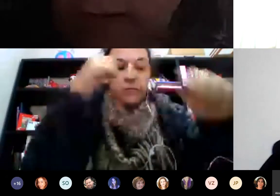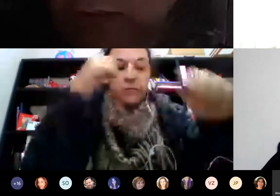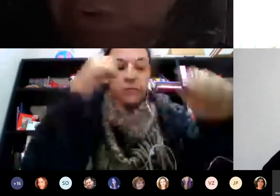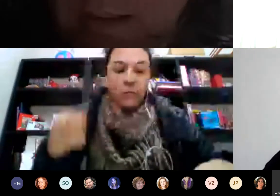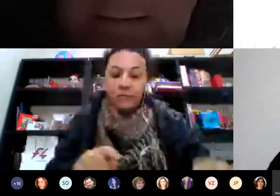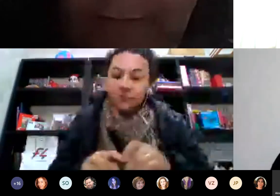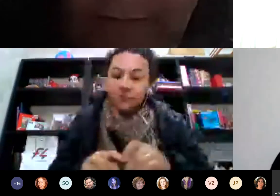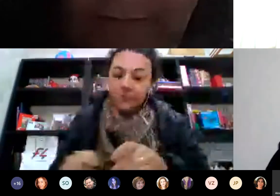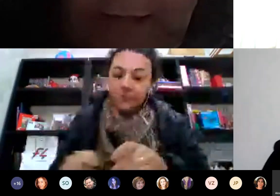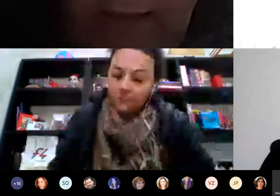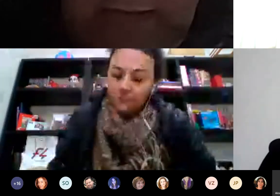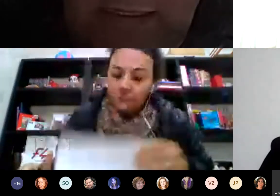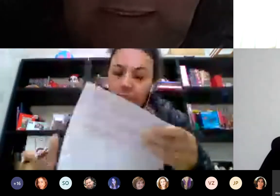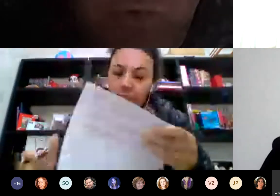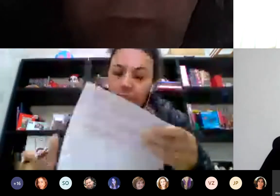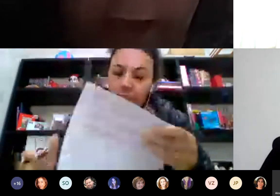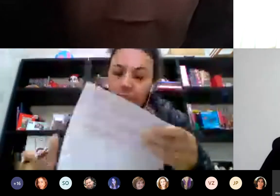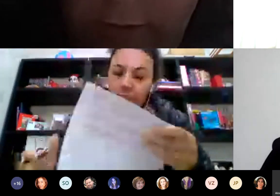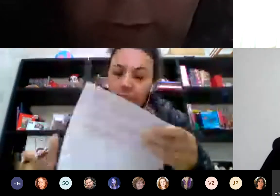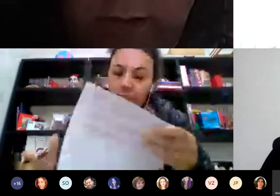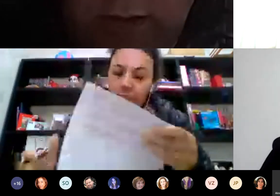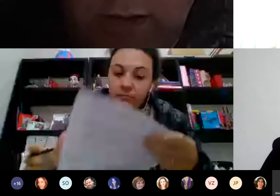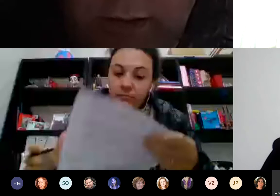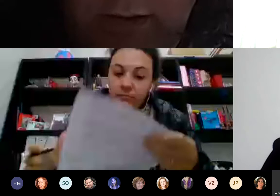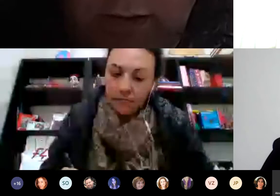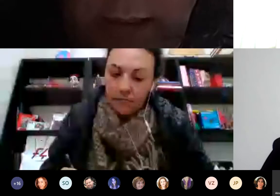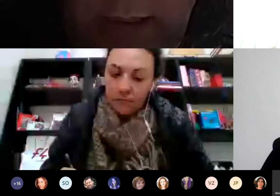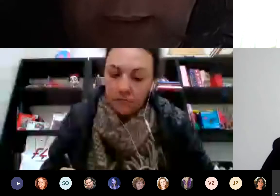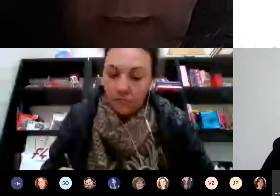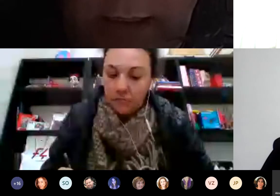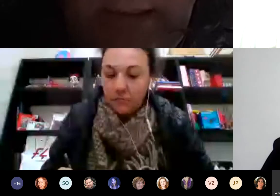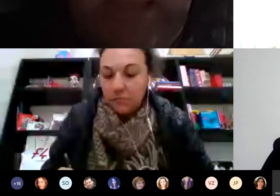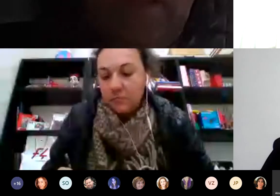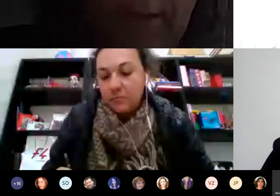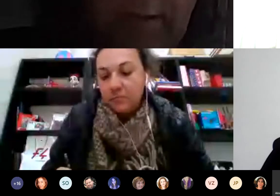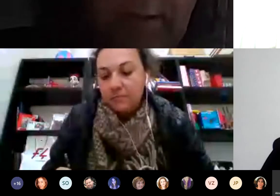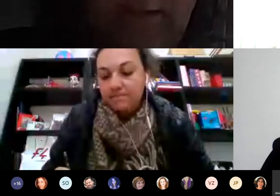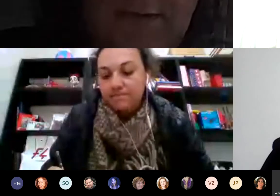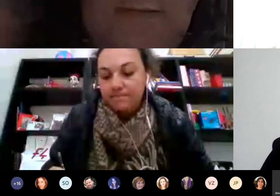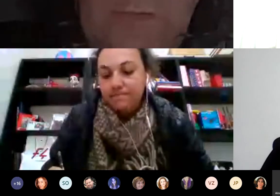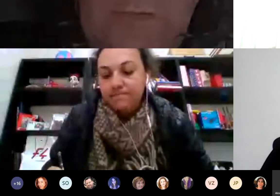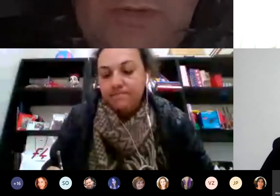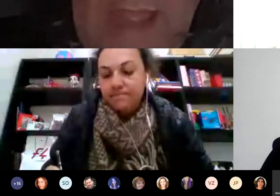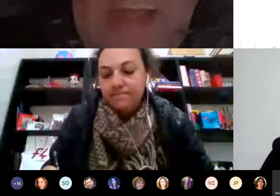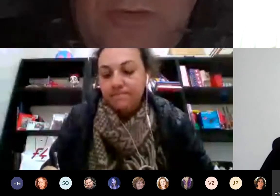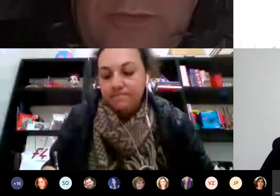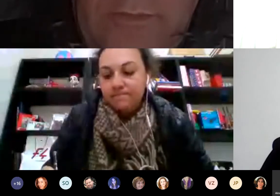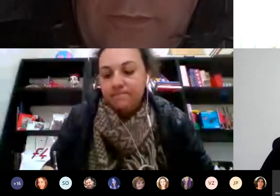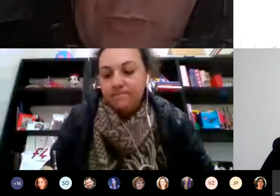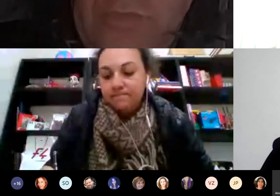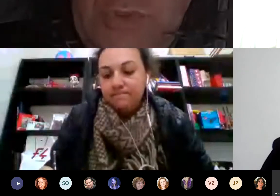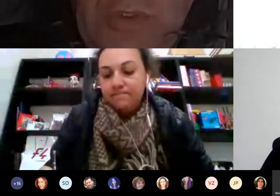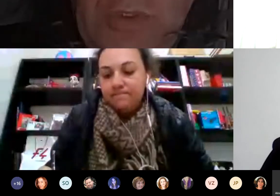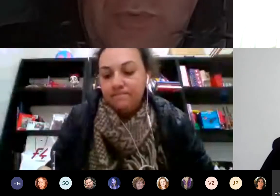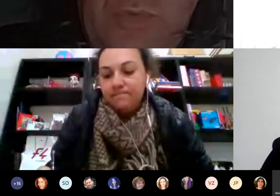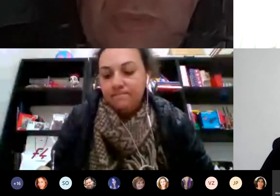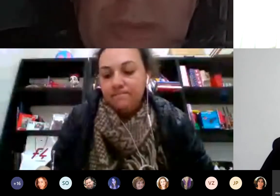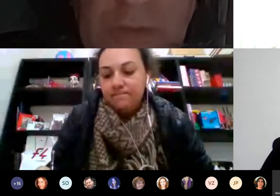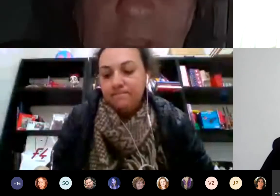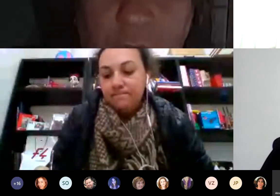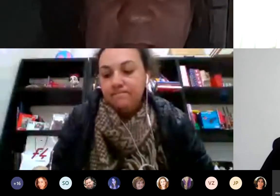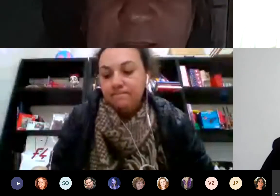governativa, até se fala de renda de cidadania mundial, né? Que, portanto, produz